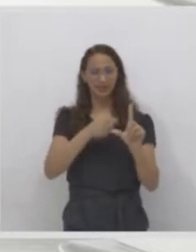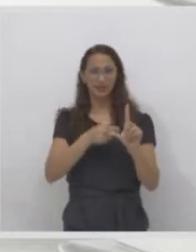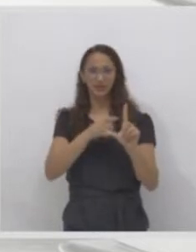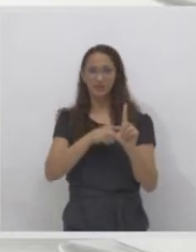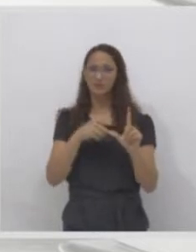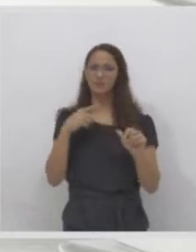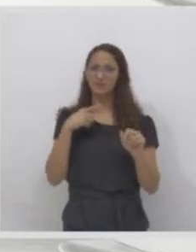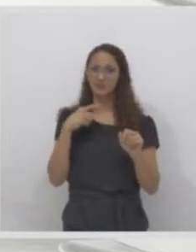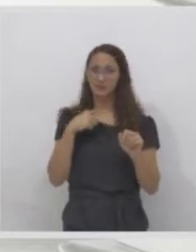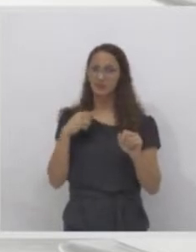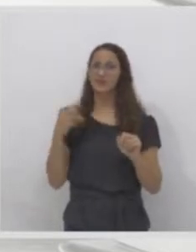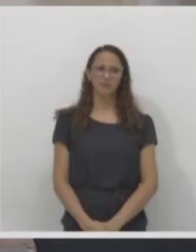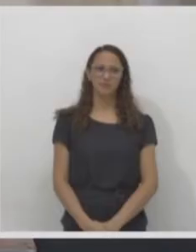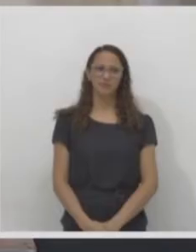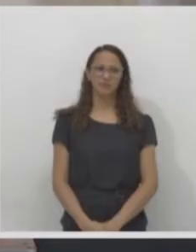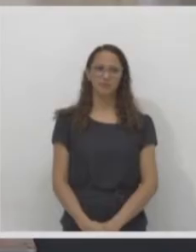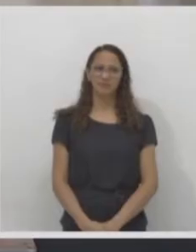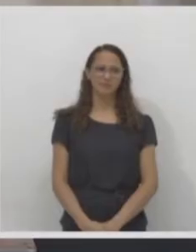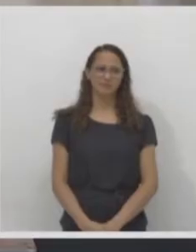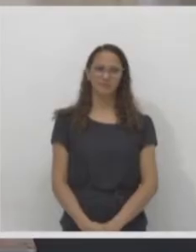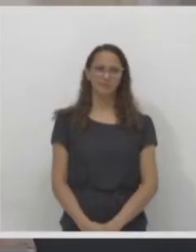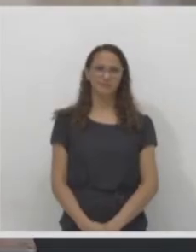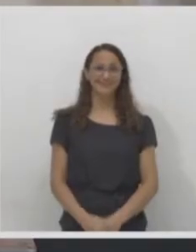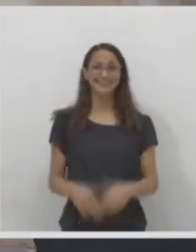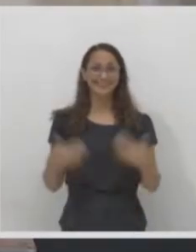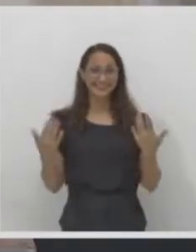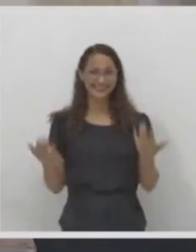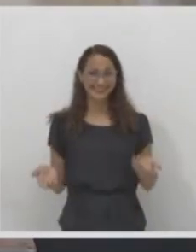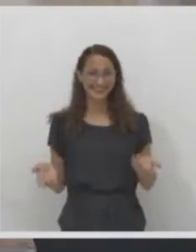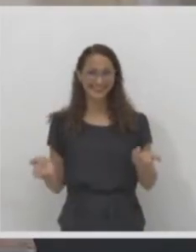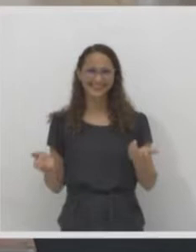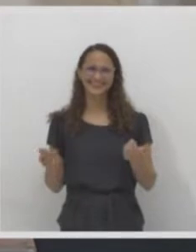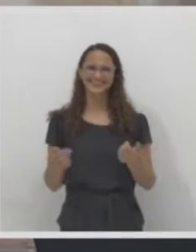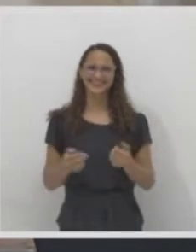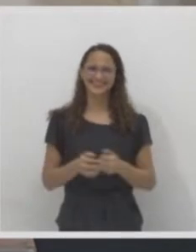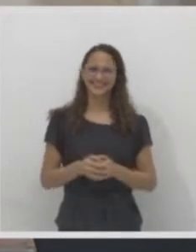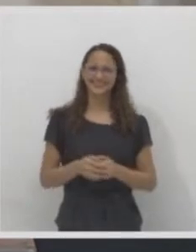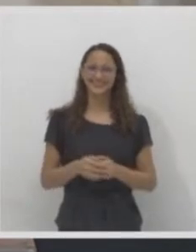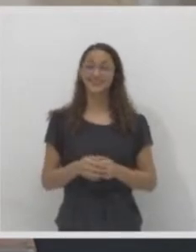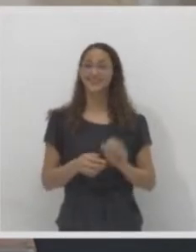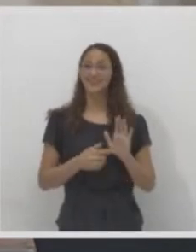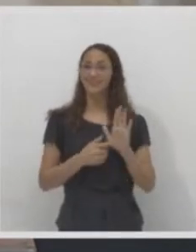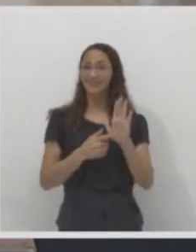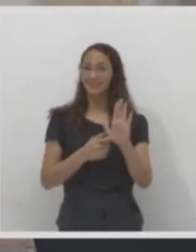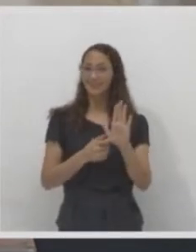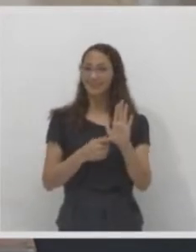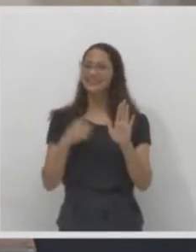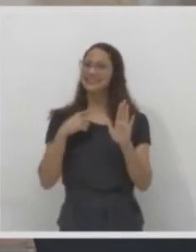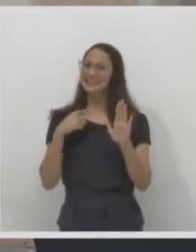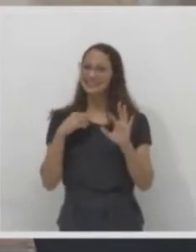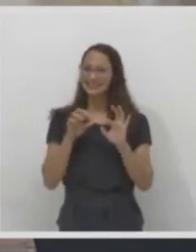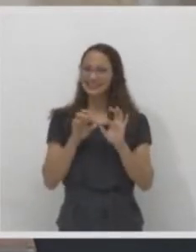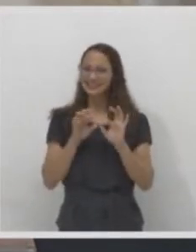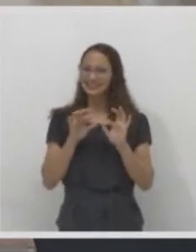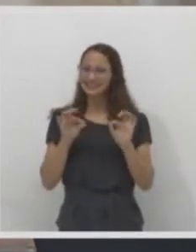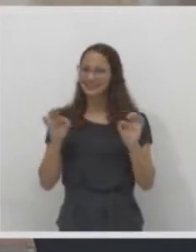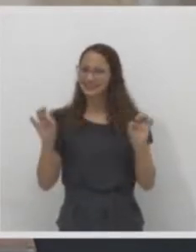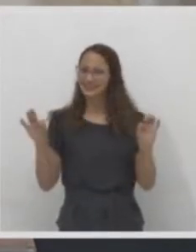são segmentos de reta. Então, olhem aqui que eu trouxe 3 segmentos de